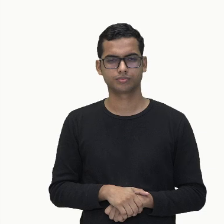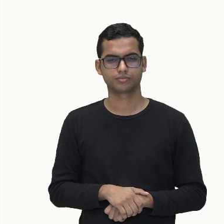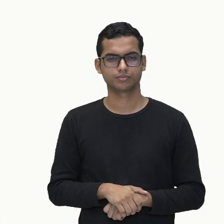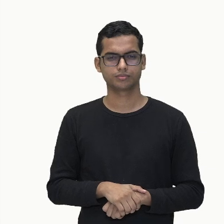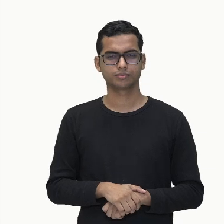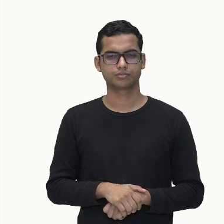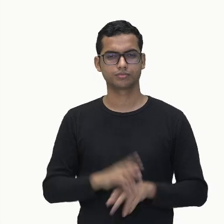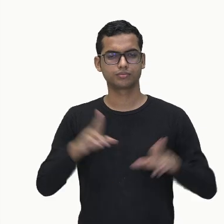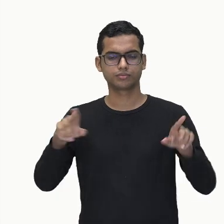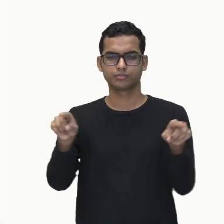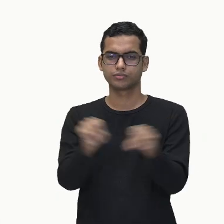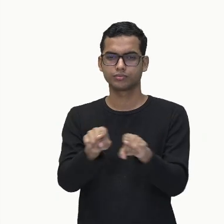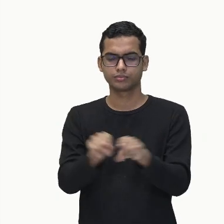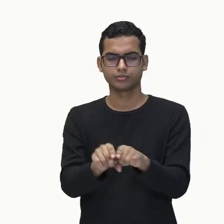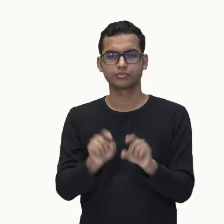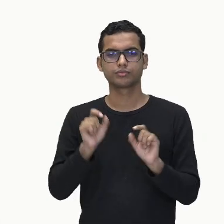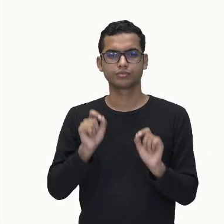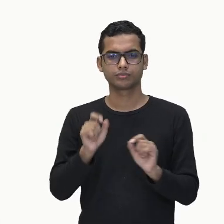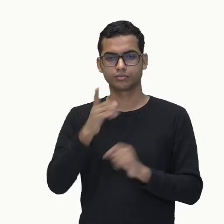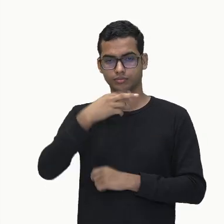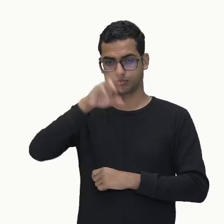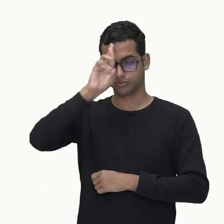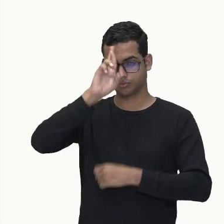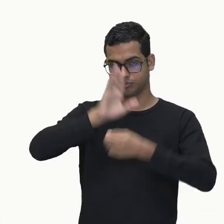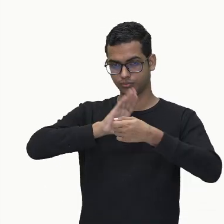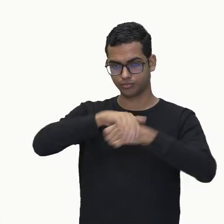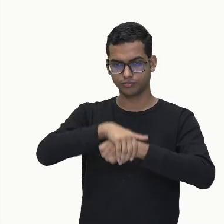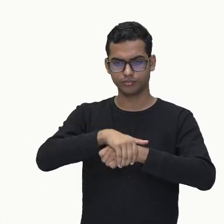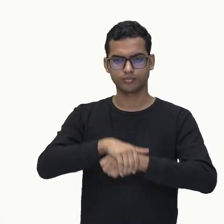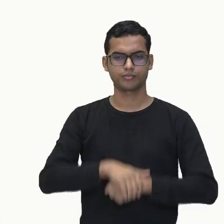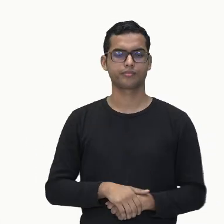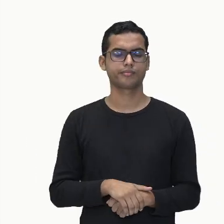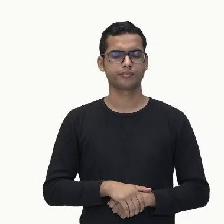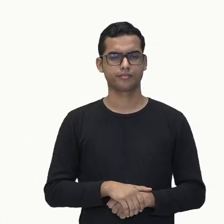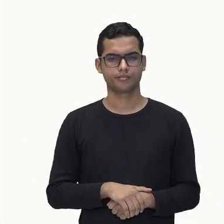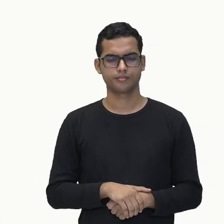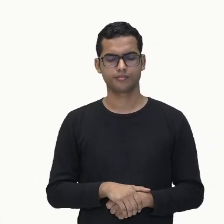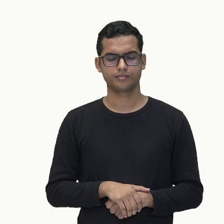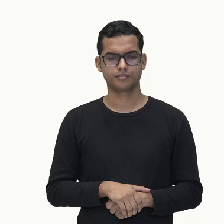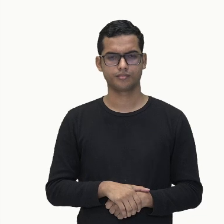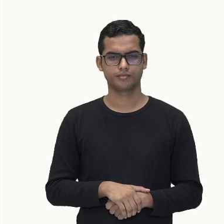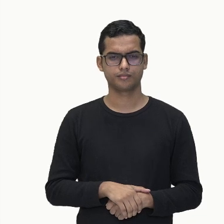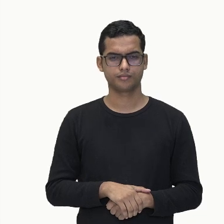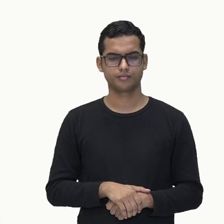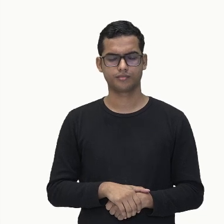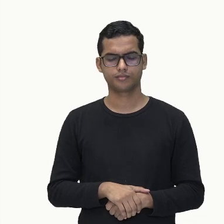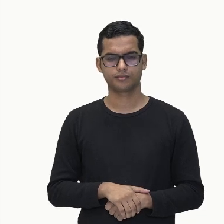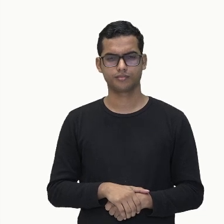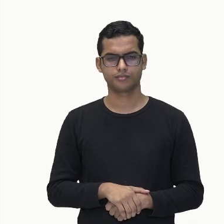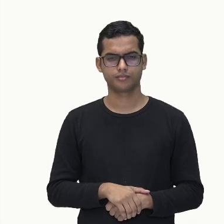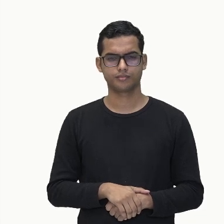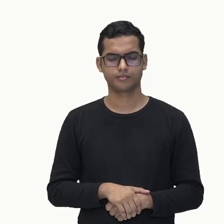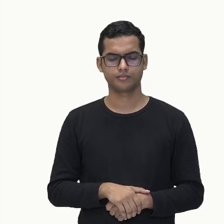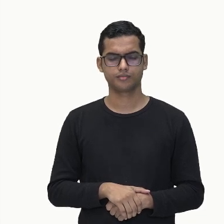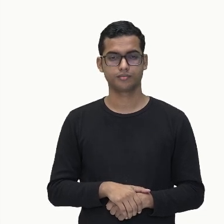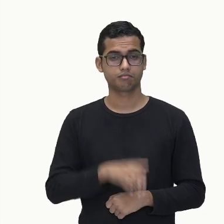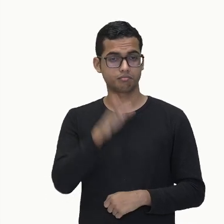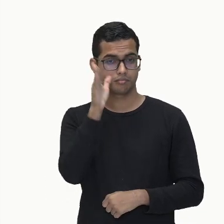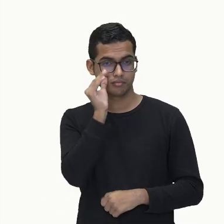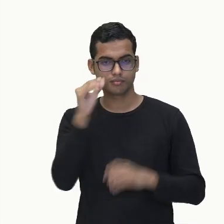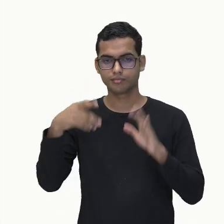Med medi Med MMO aqui